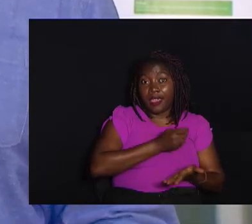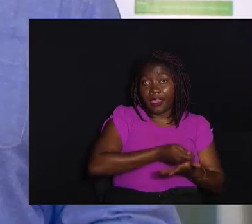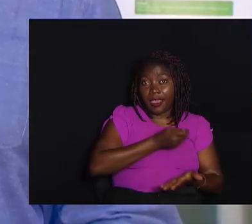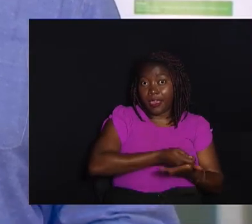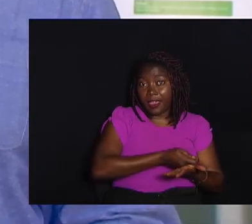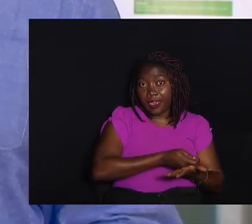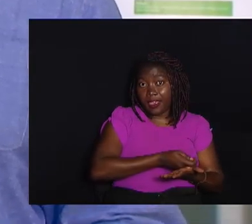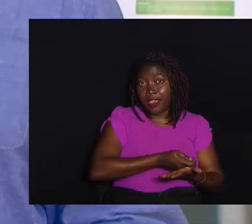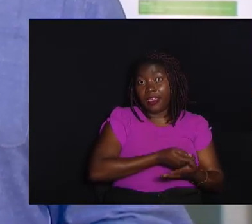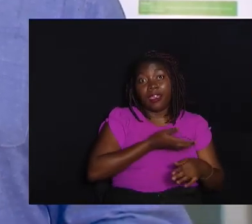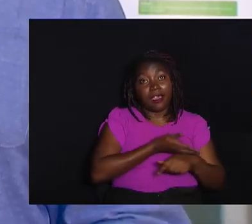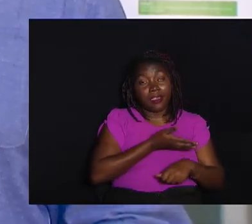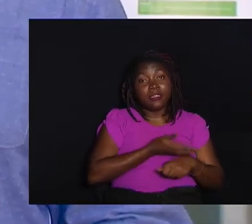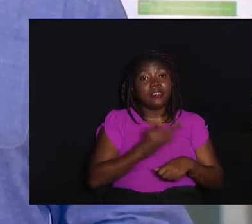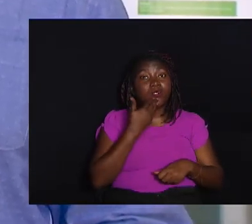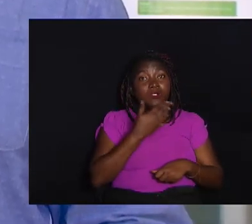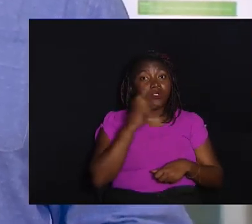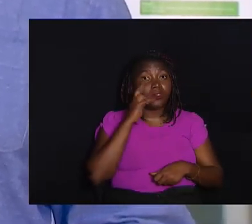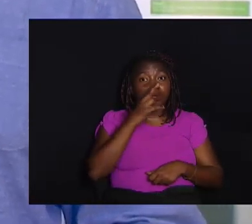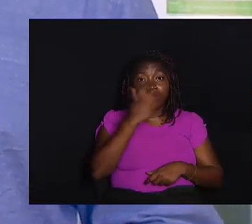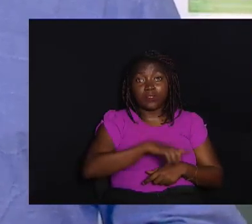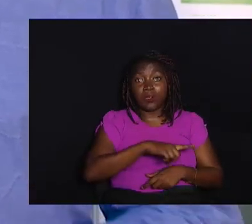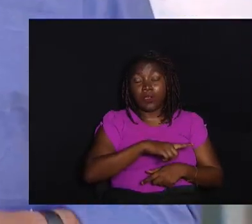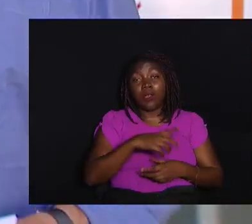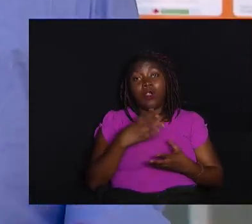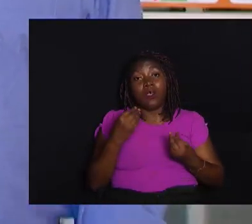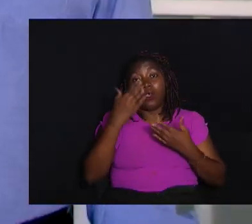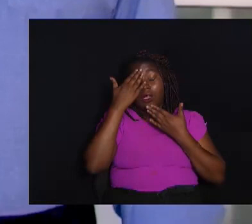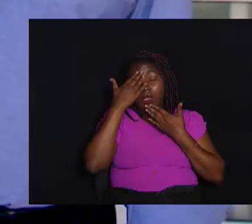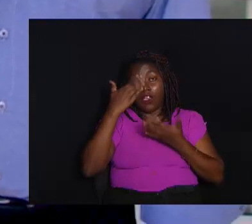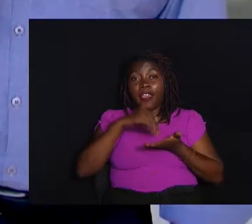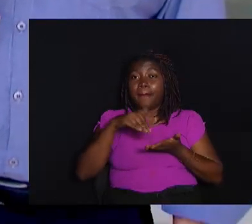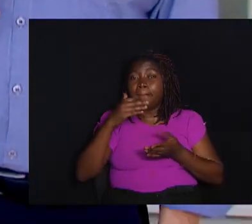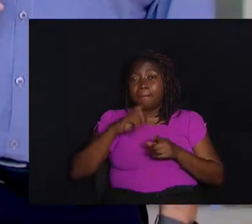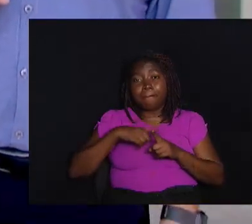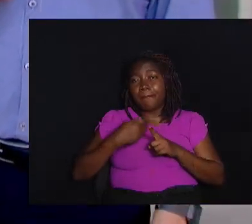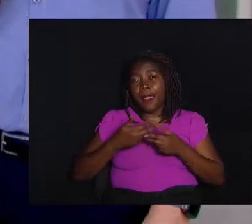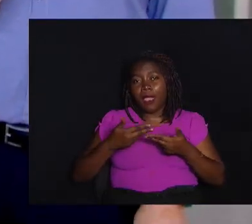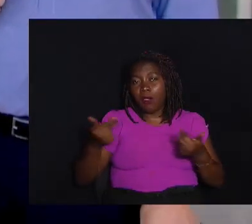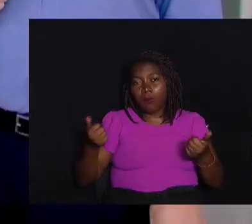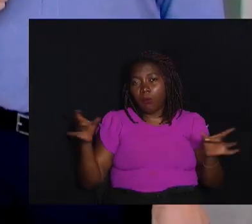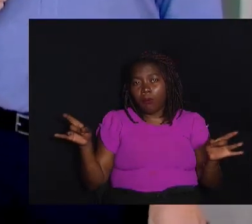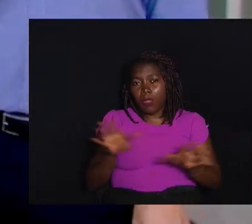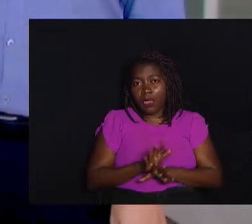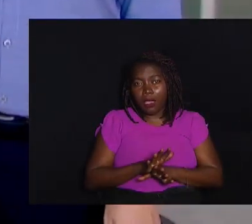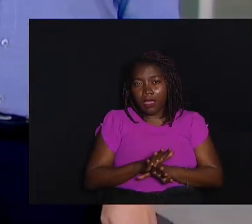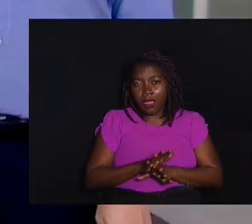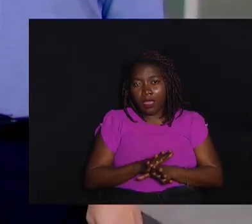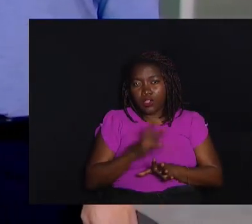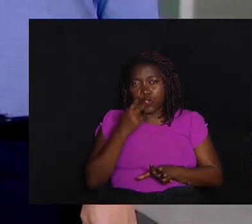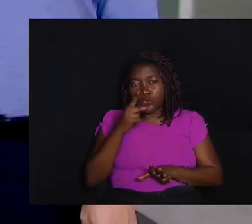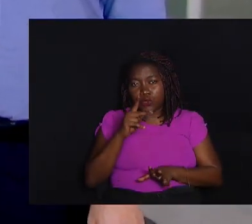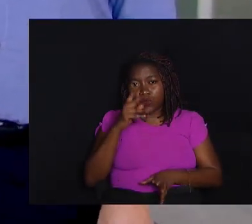o solicitação de revisão. Muito obrigado, secretário. Mais alguma coisa para a gente concluir? As suas